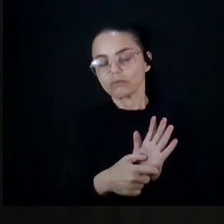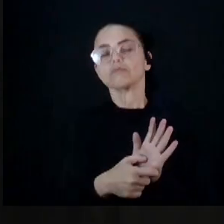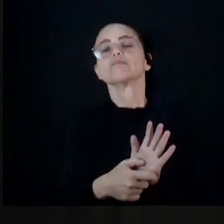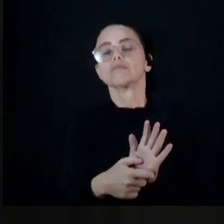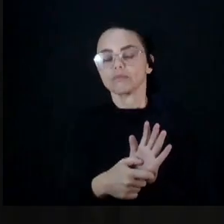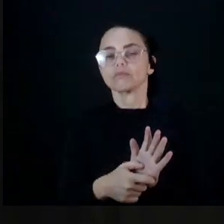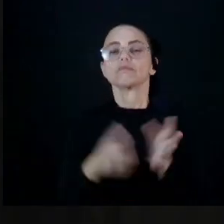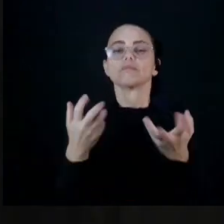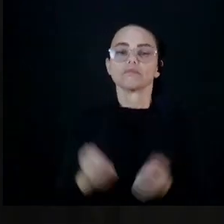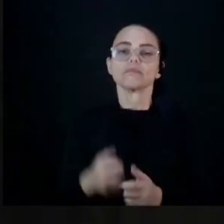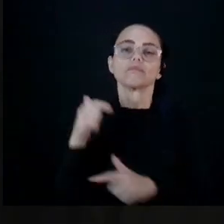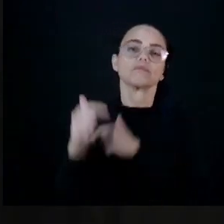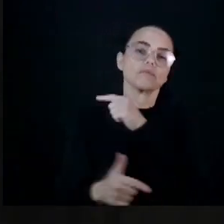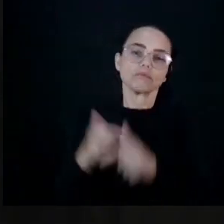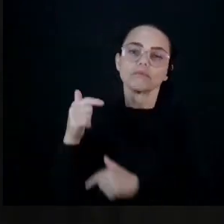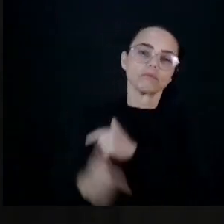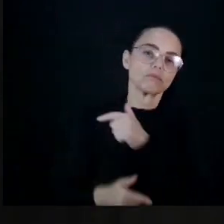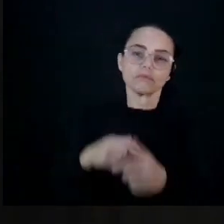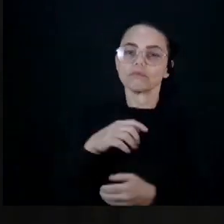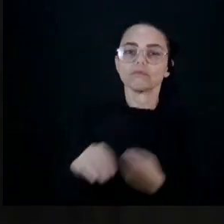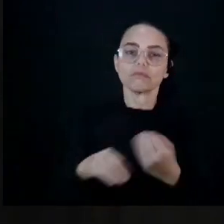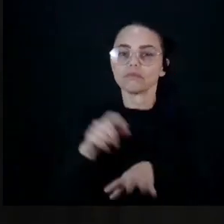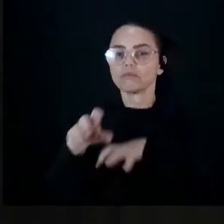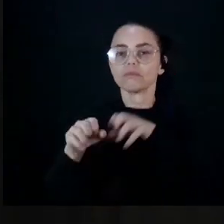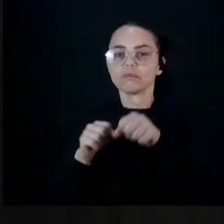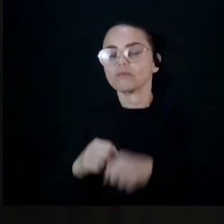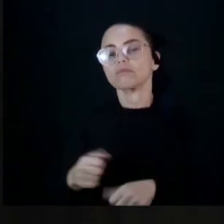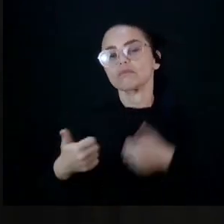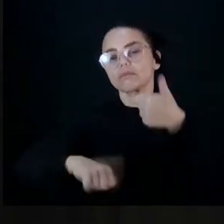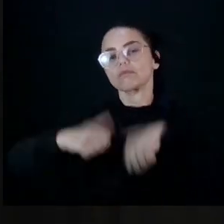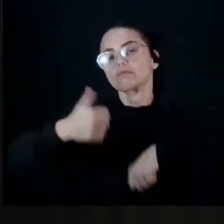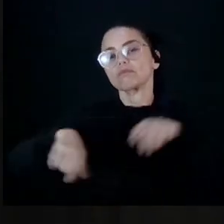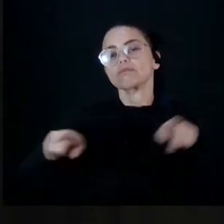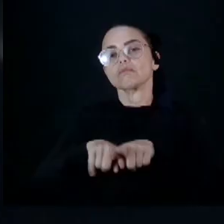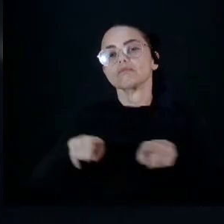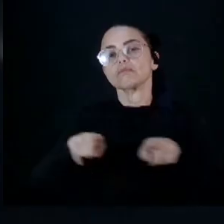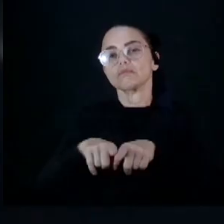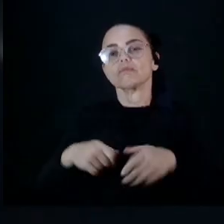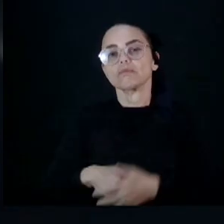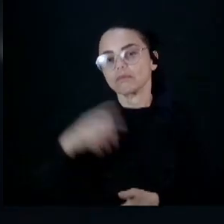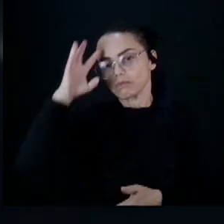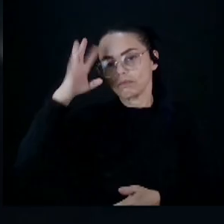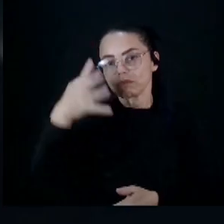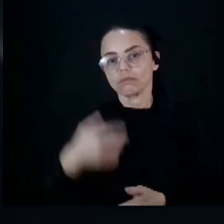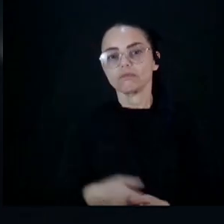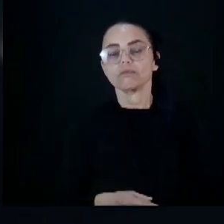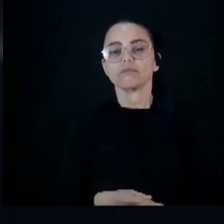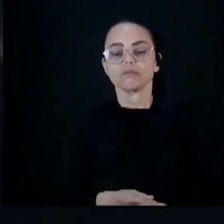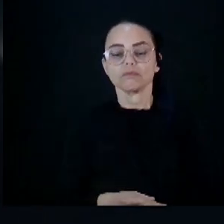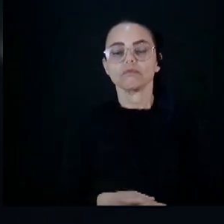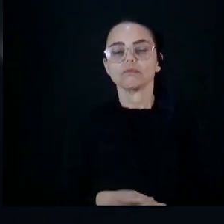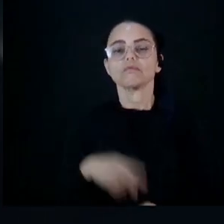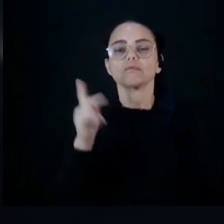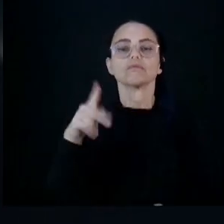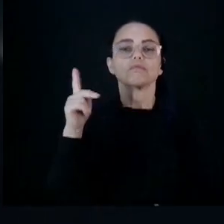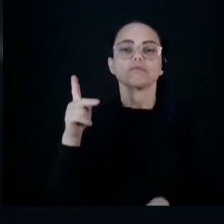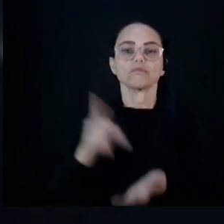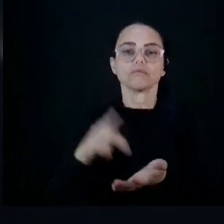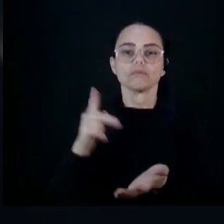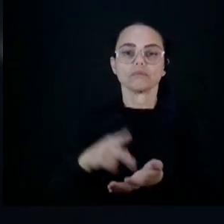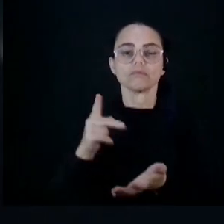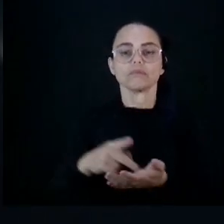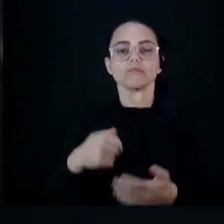tarefas que envolvem informação, análise e até tomada de decisão. Exato, Felipe. E essa é uma